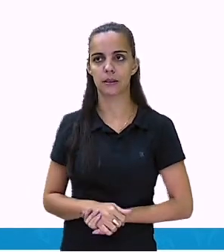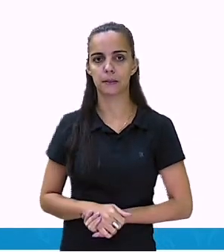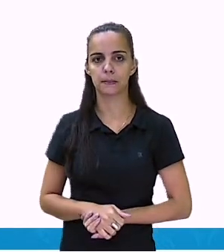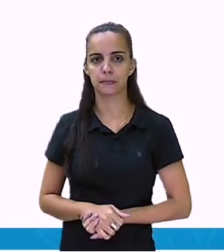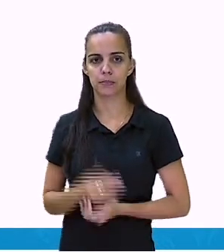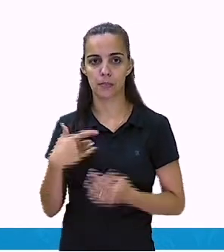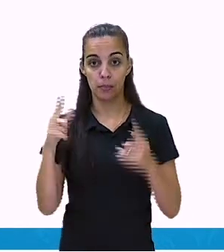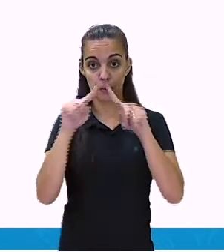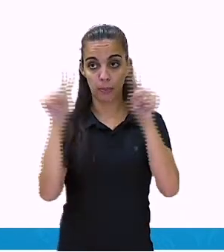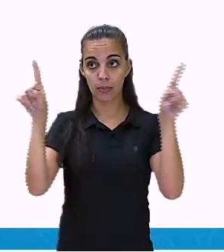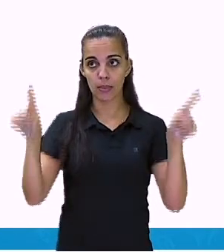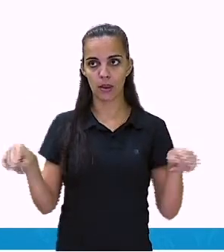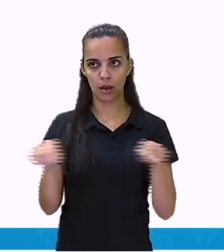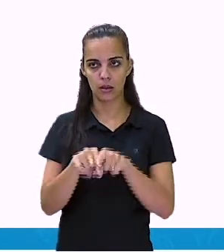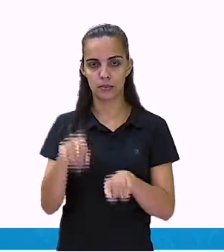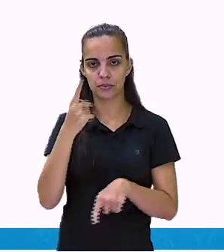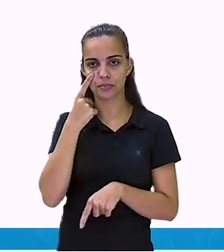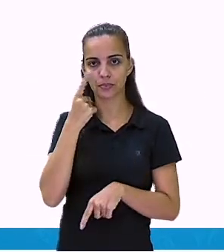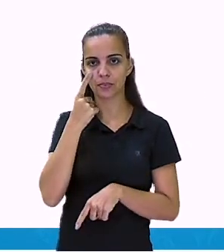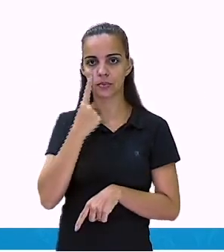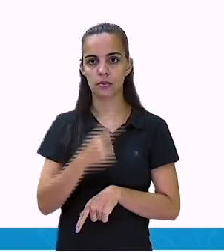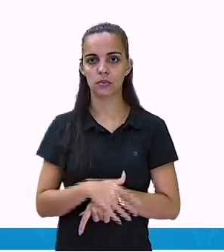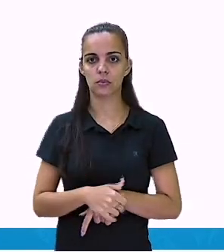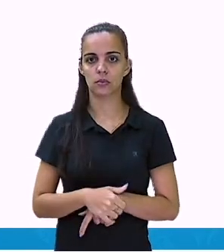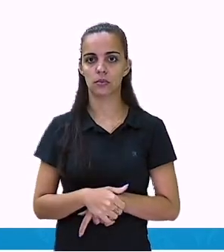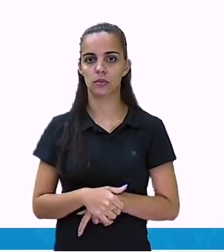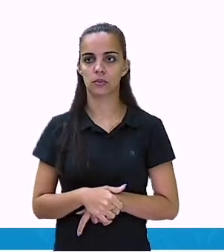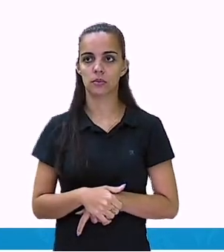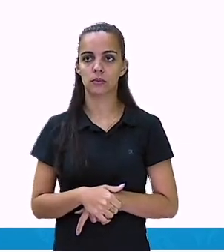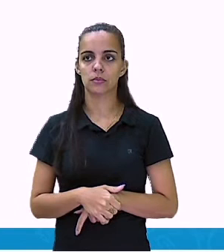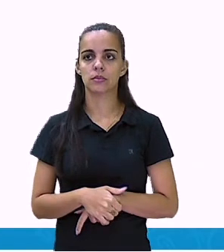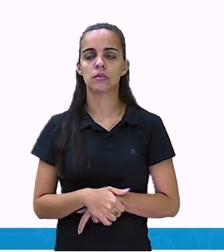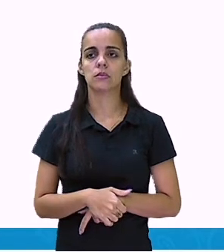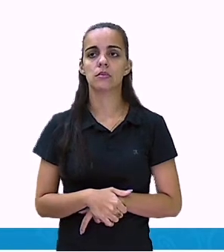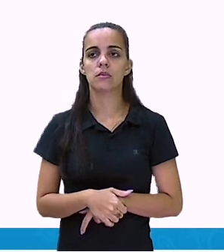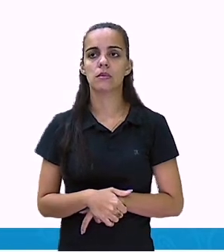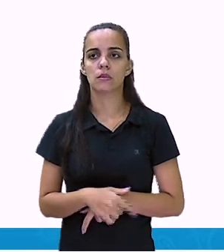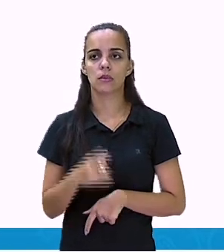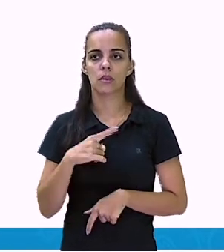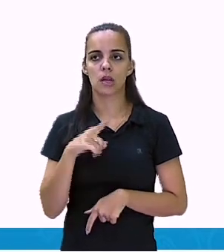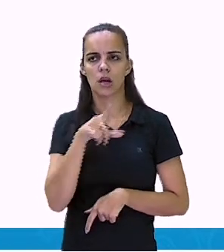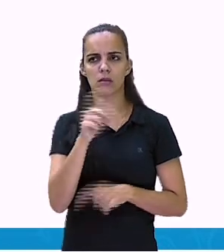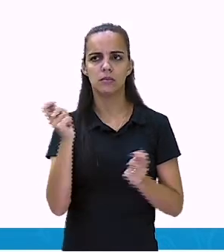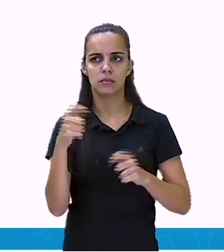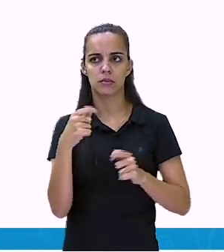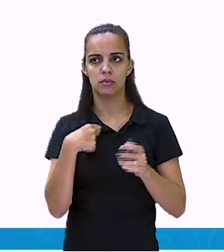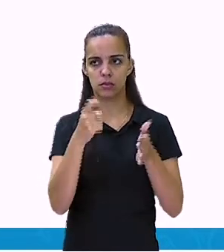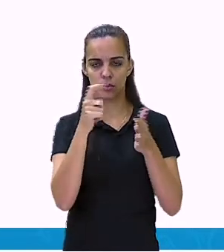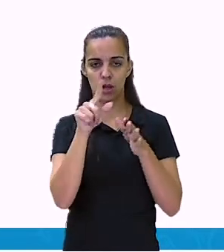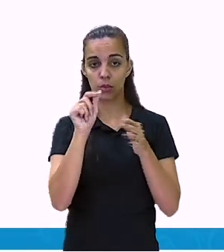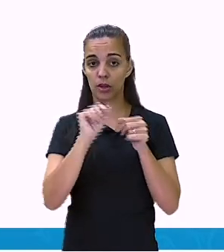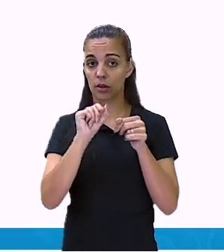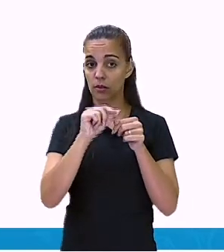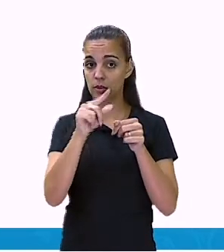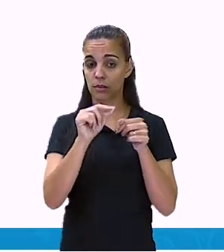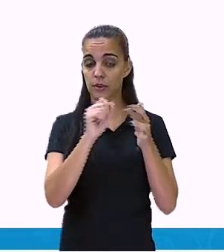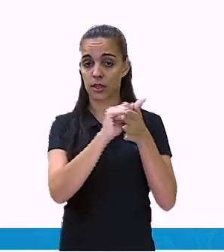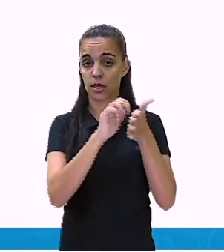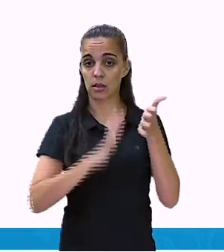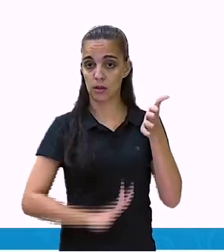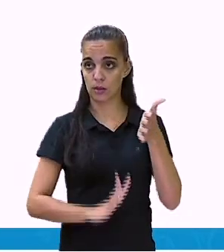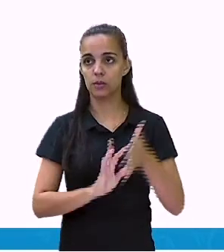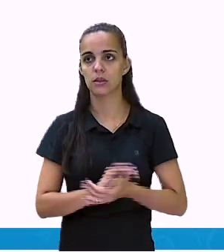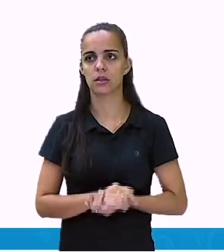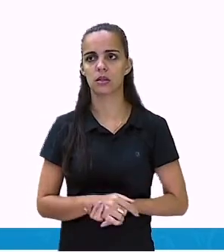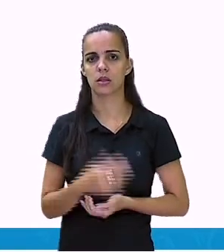esse quadro que está embaixo aqui, gente, esse quadro aqui é o que está para você aí na sua atividade, ok?